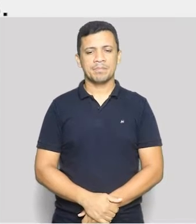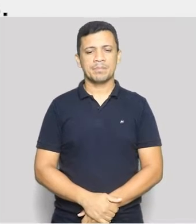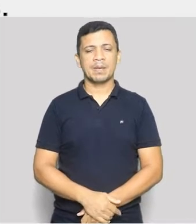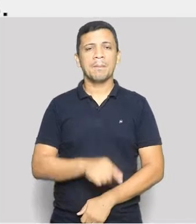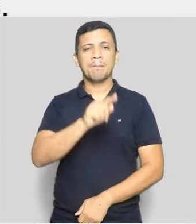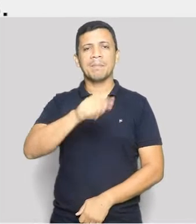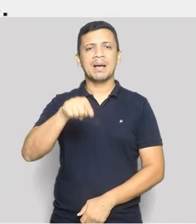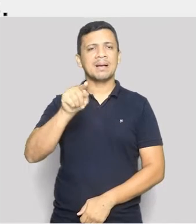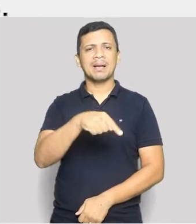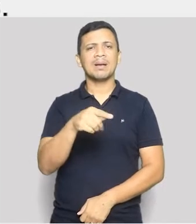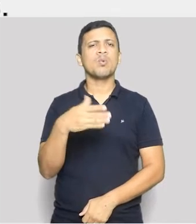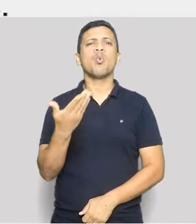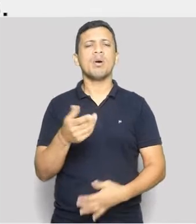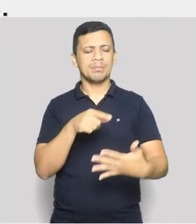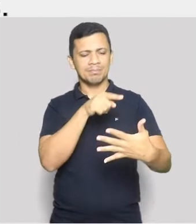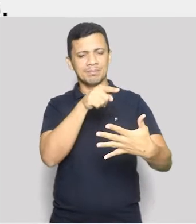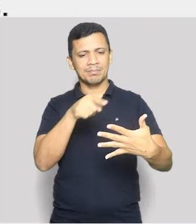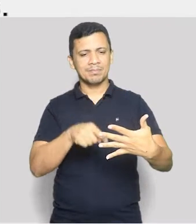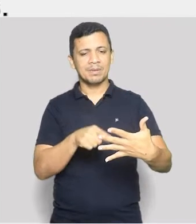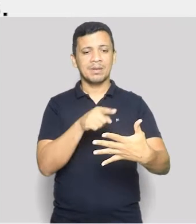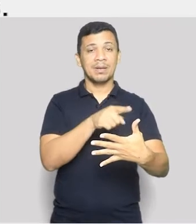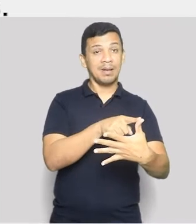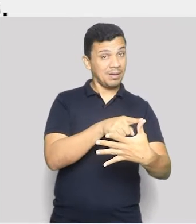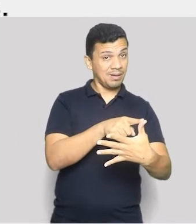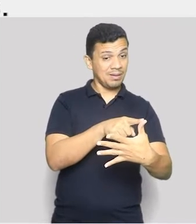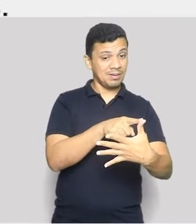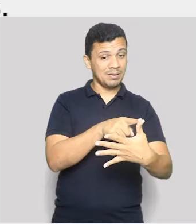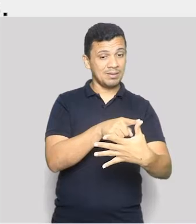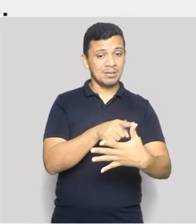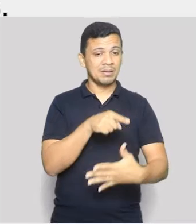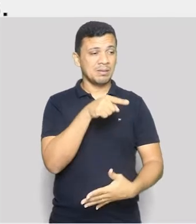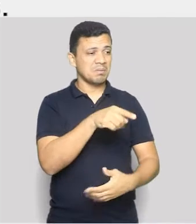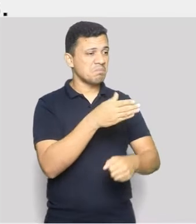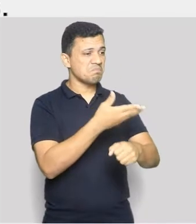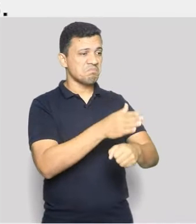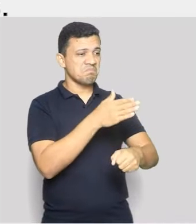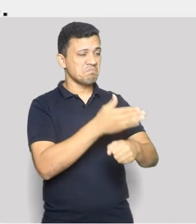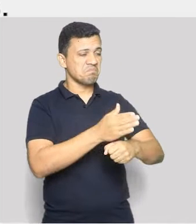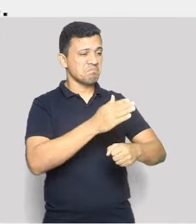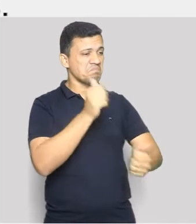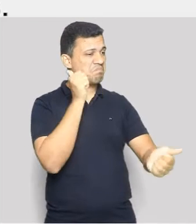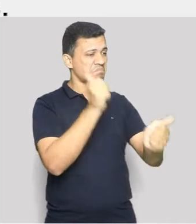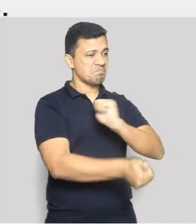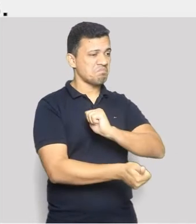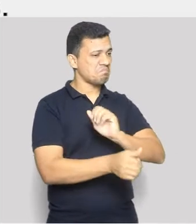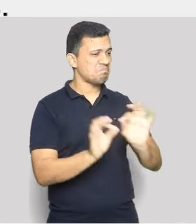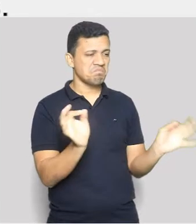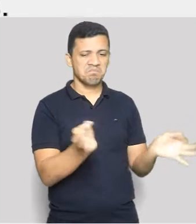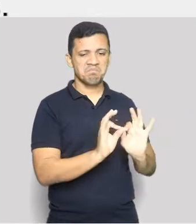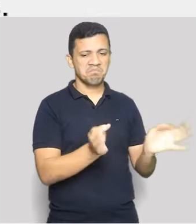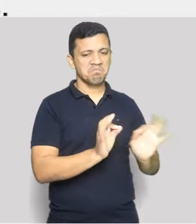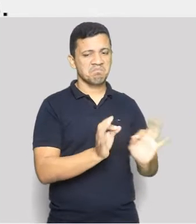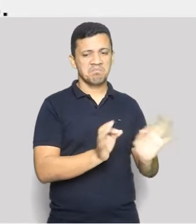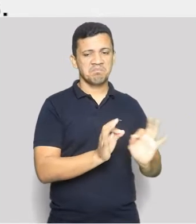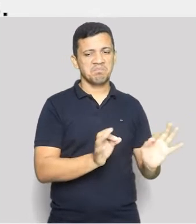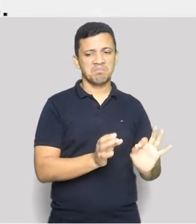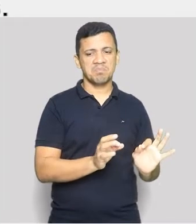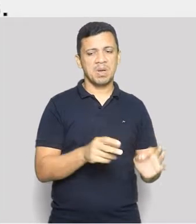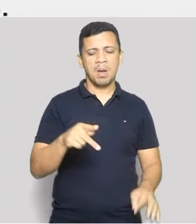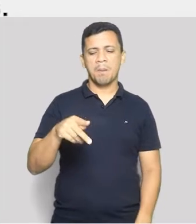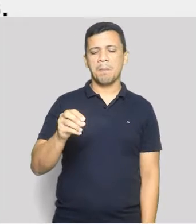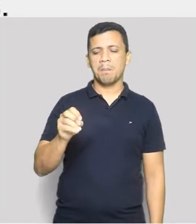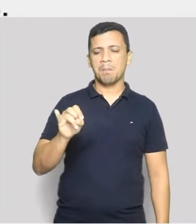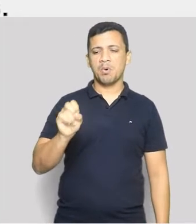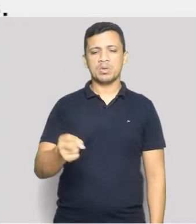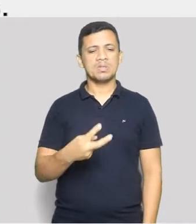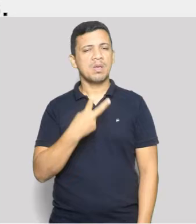você marcaria? Seria a letra A, aqueles atletas não estão preparados, não devem, pois, ser convocados. Aqui